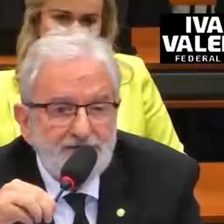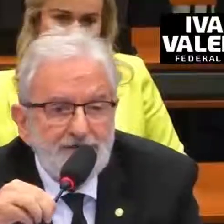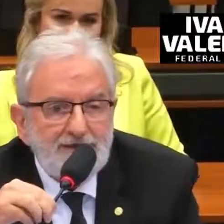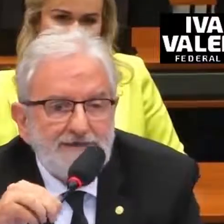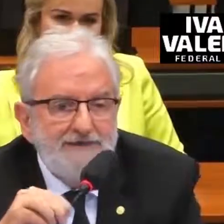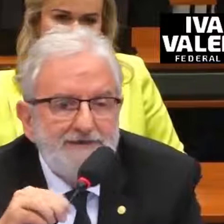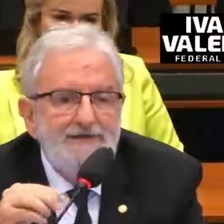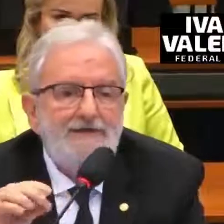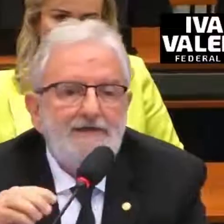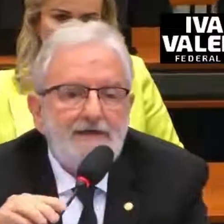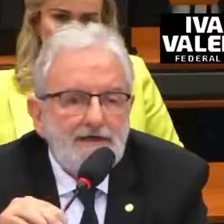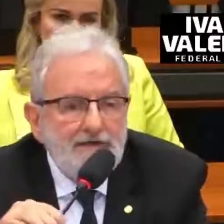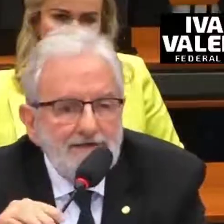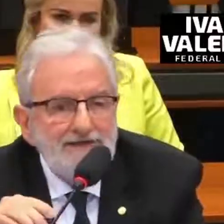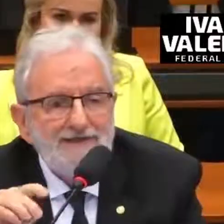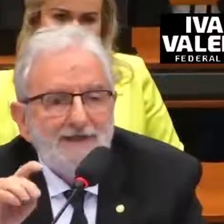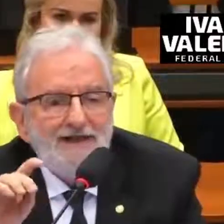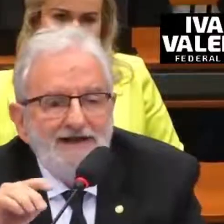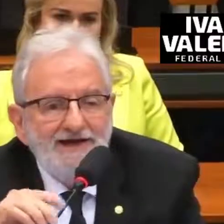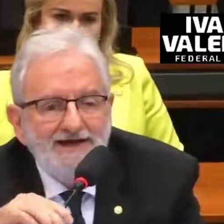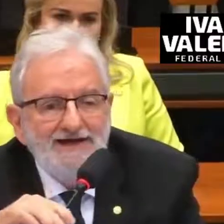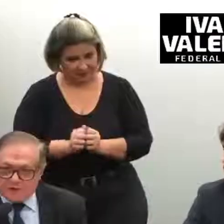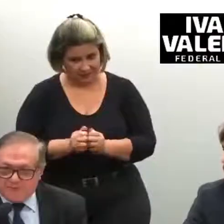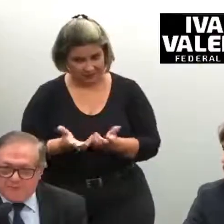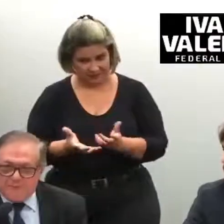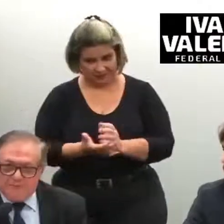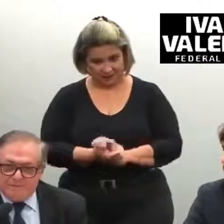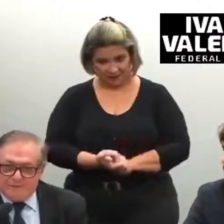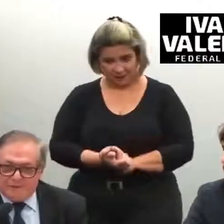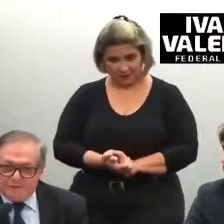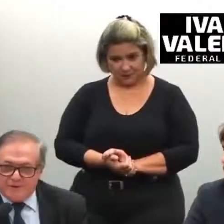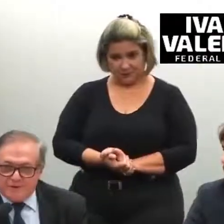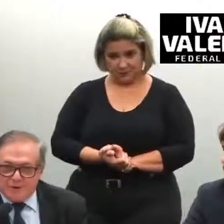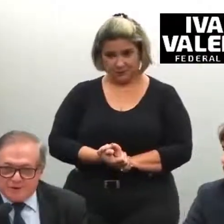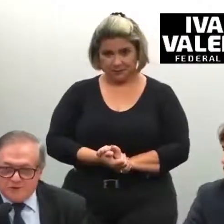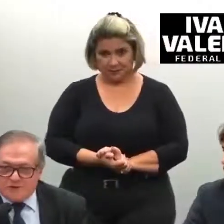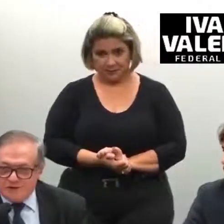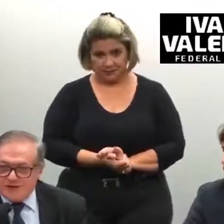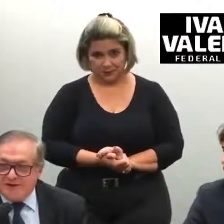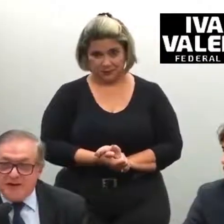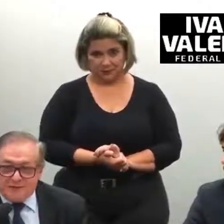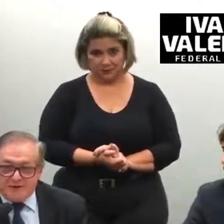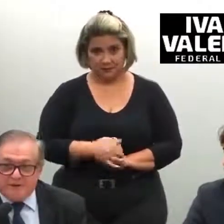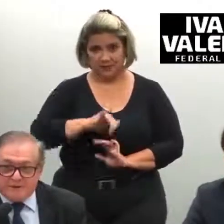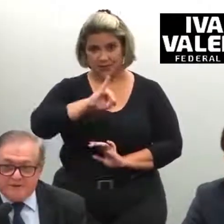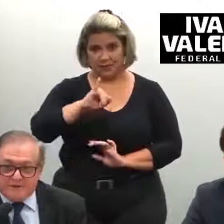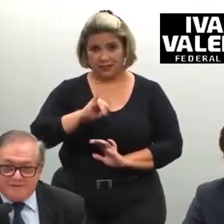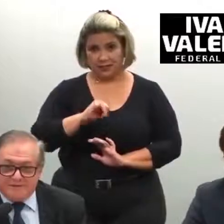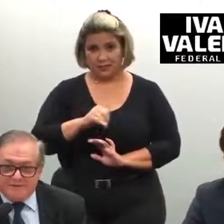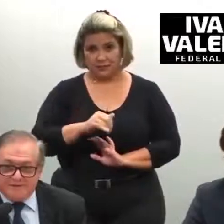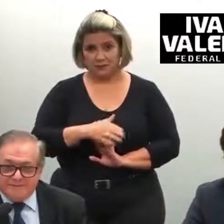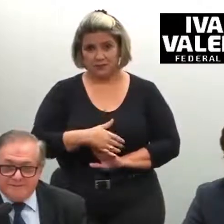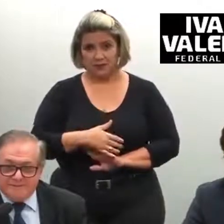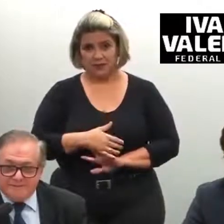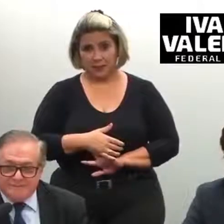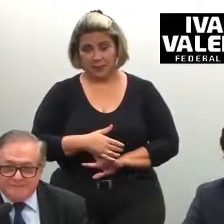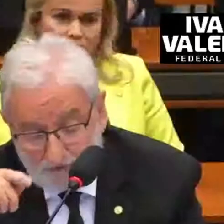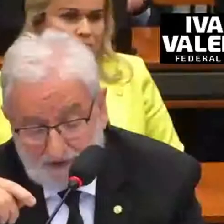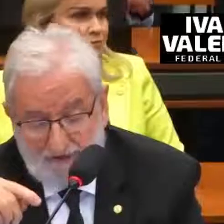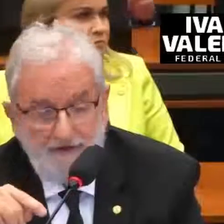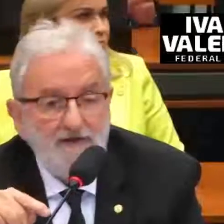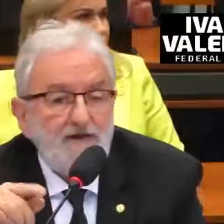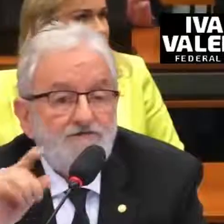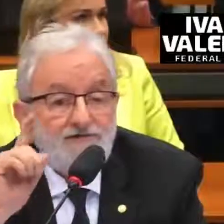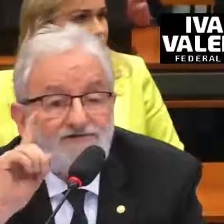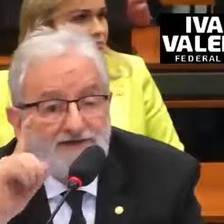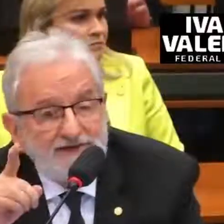tá? Olha, tão comunista quanto... Comunista. João Cruz Costa, um dos maiores sociólogos do nosso país. Segundo